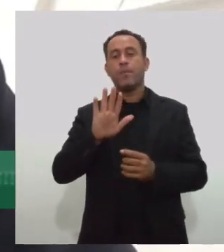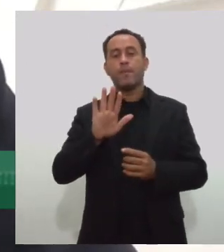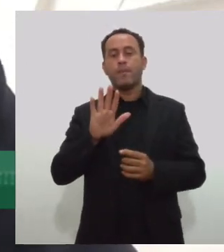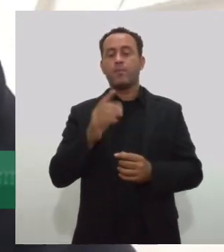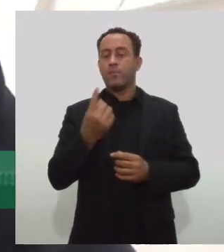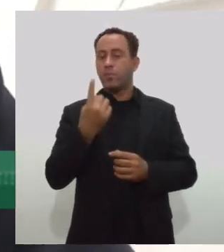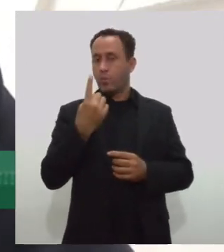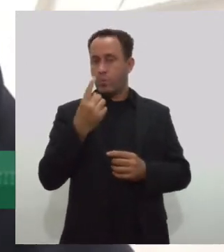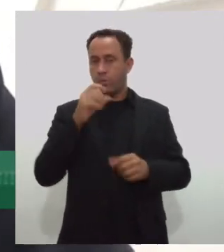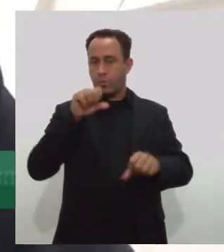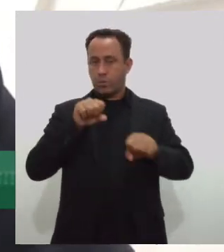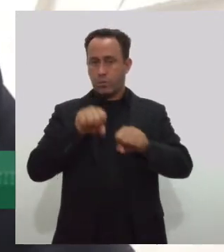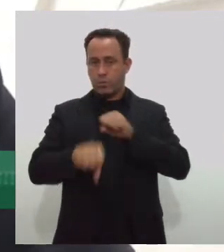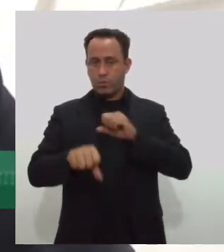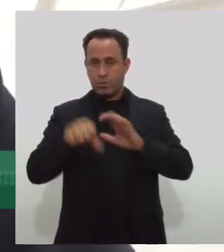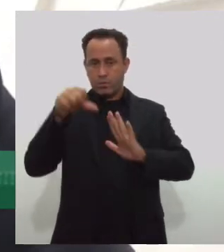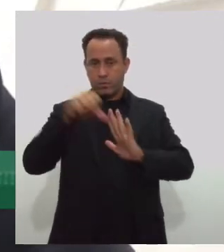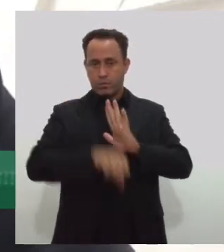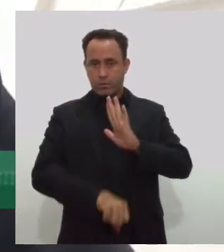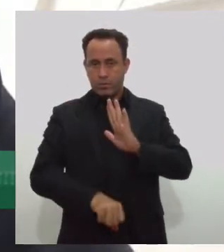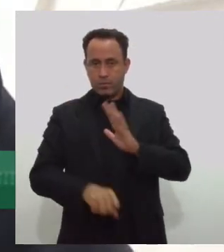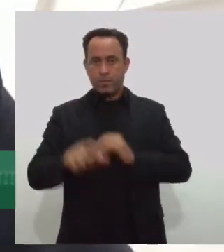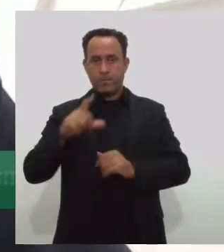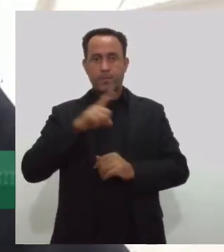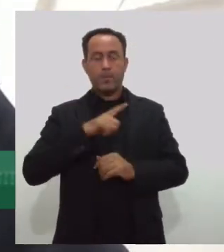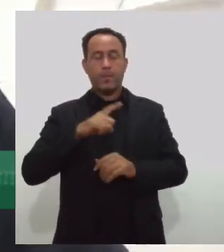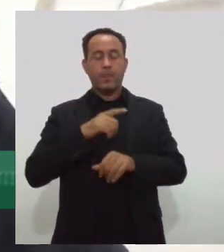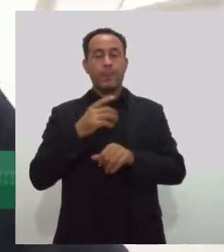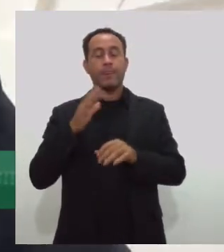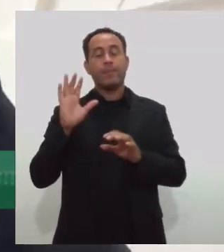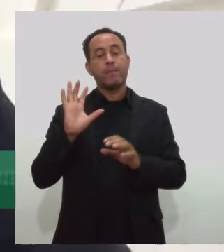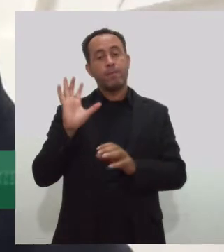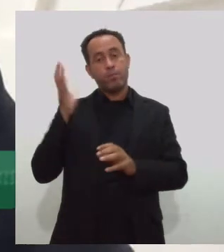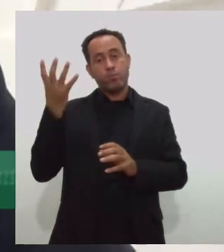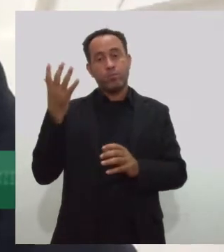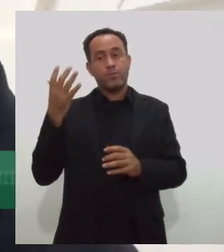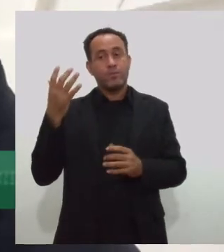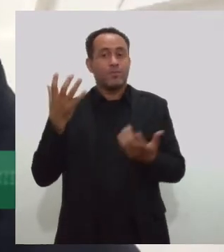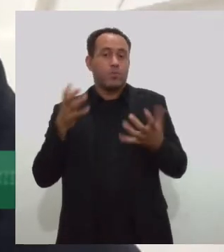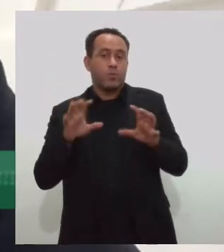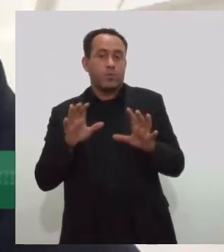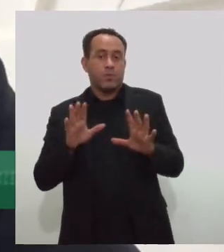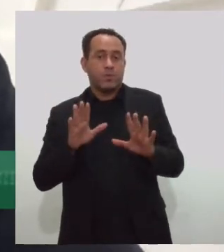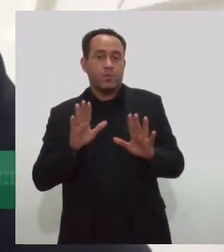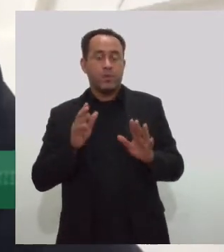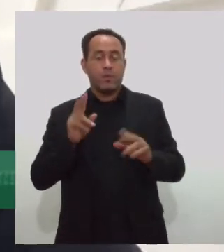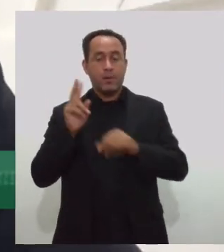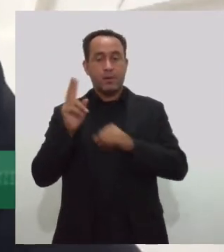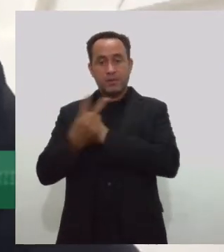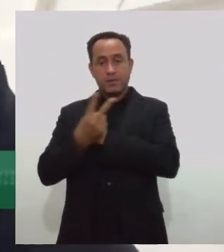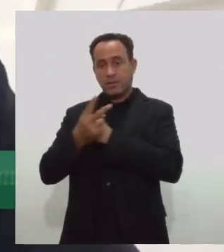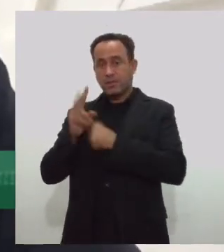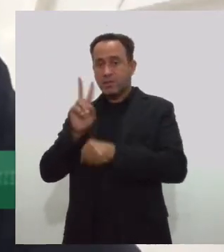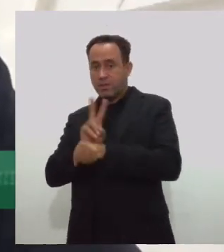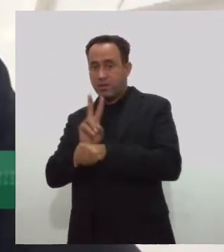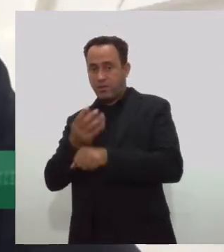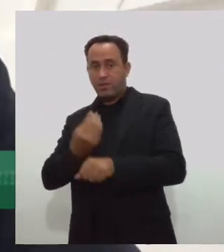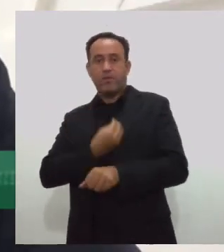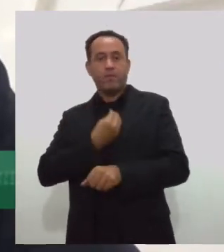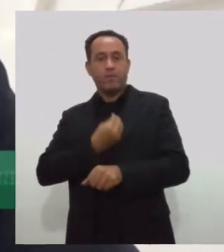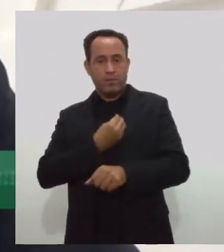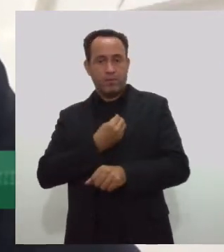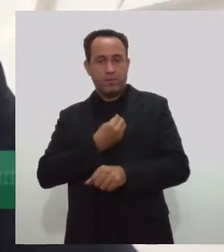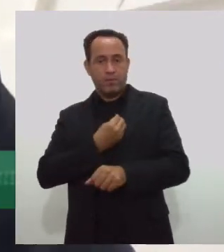existe. Nós temos também aquele homicídio que é praticado sem uma intenção direta, porém com culpa,